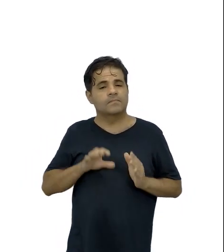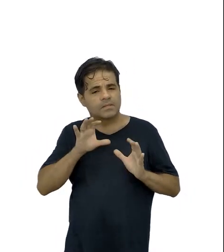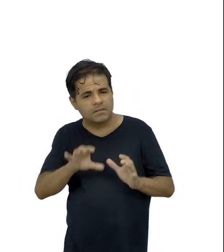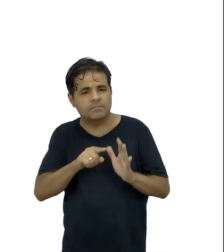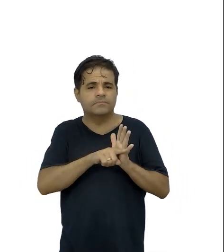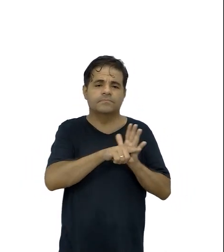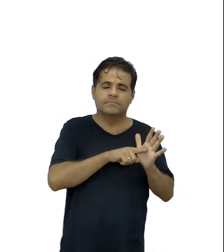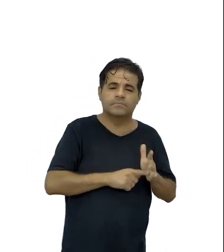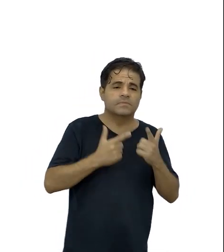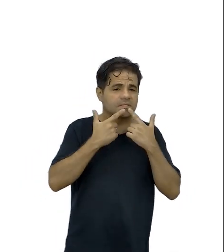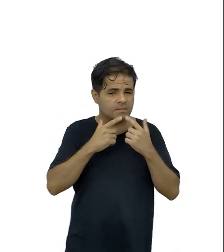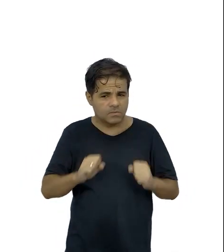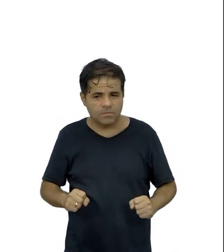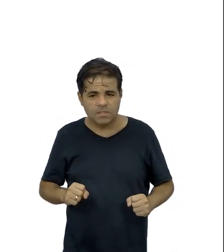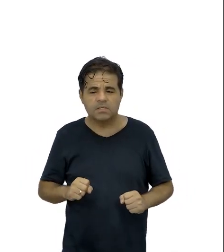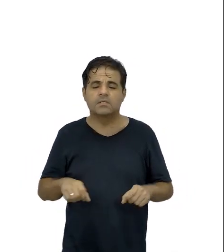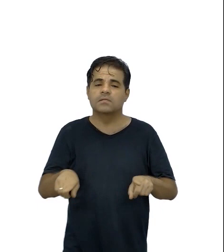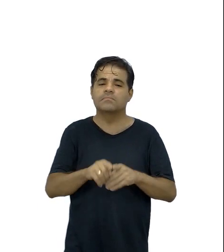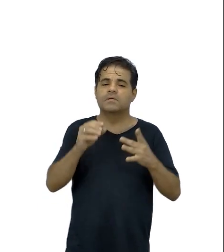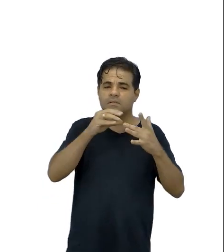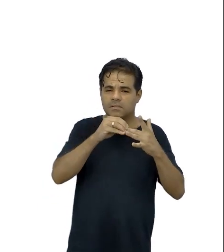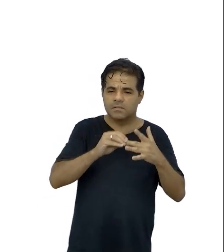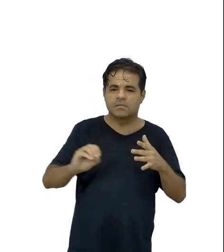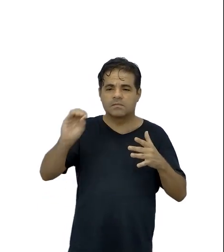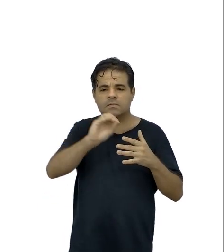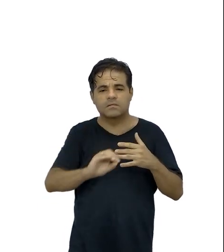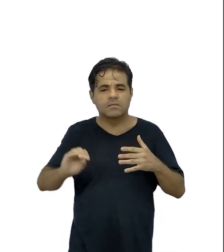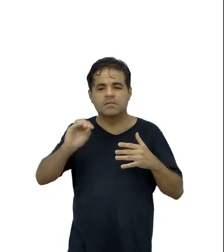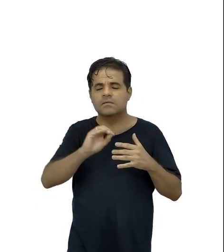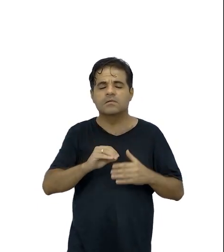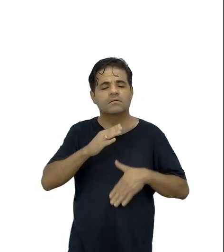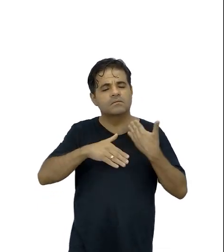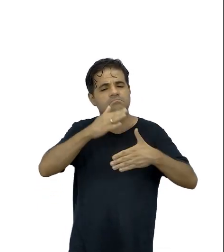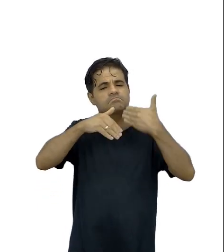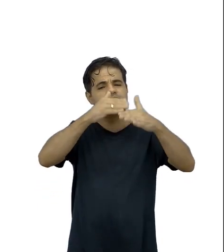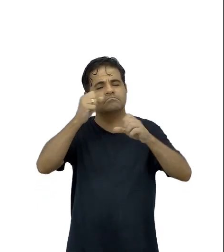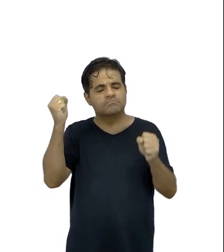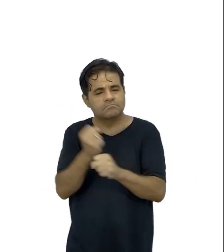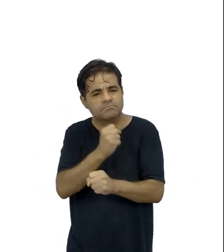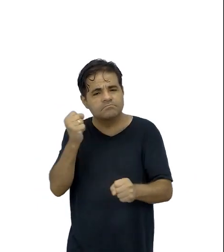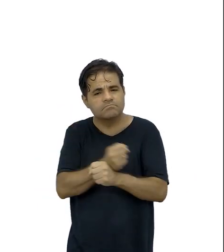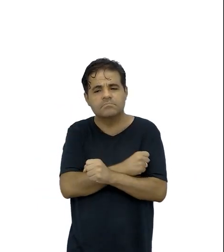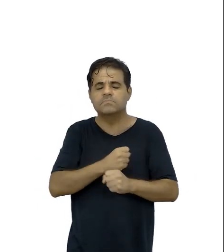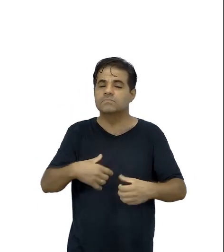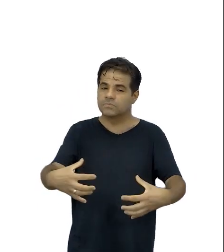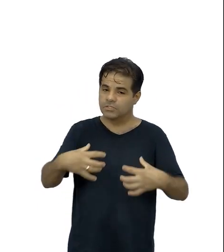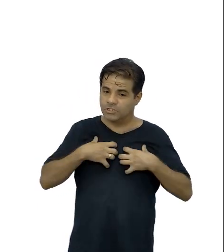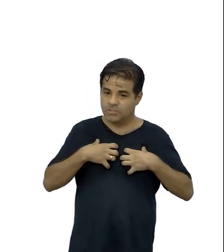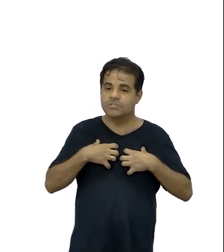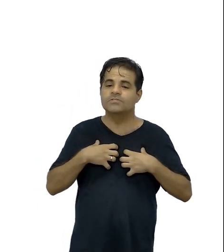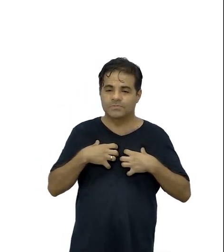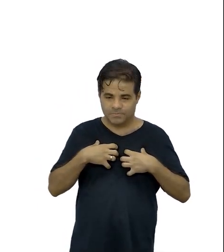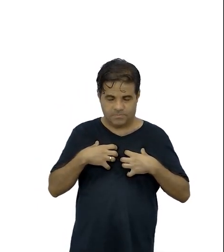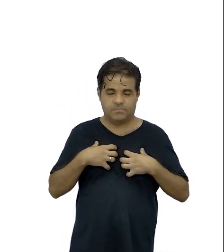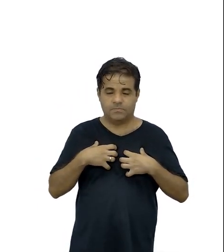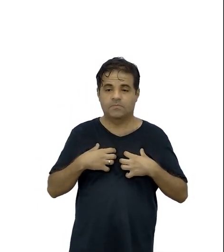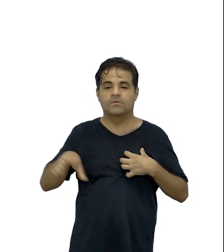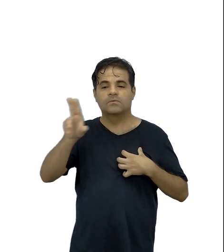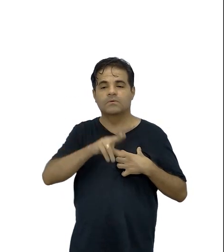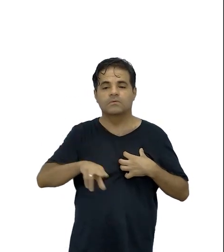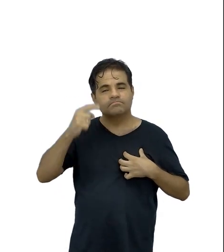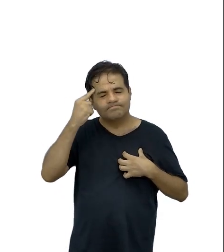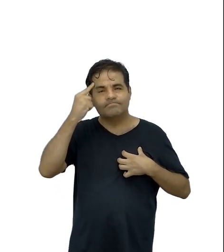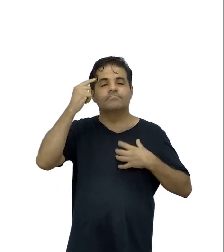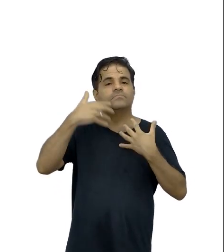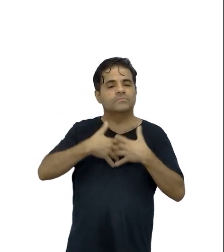análise linguística e semiótica possibilitam desenvolver a construção de sentido em uso